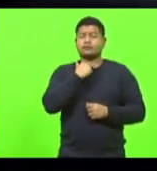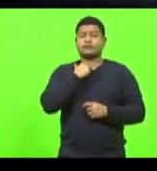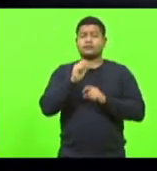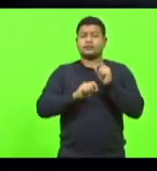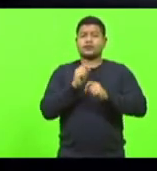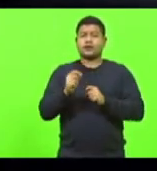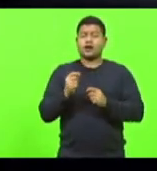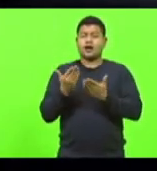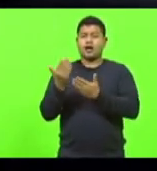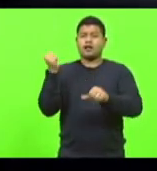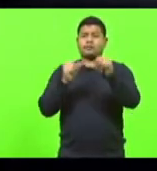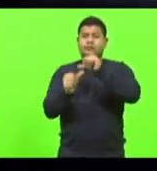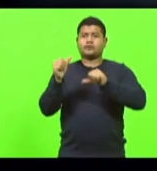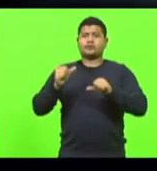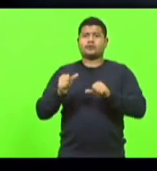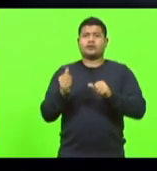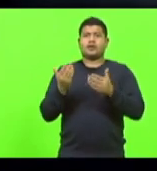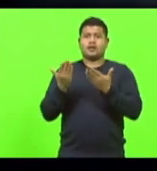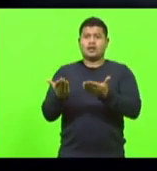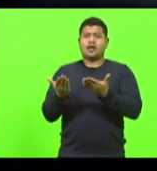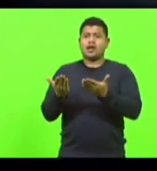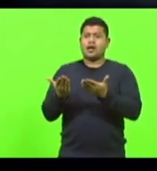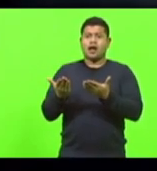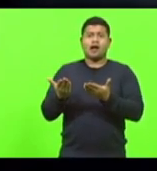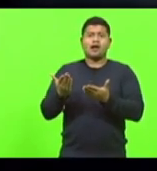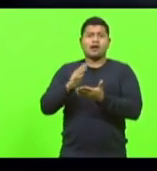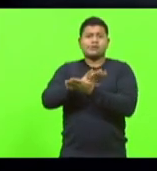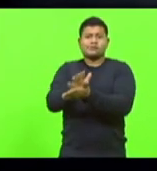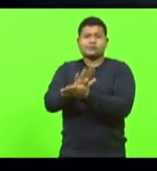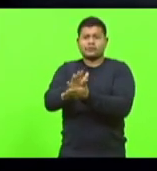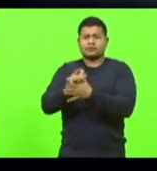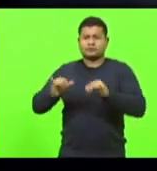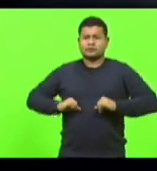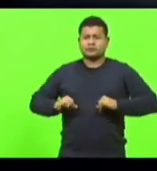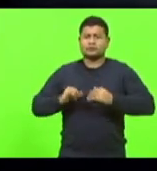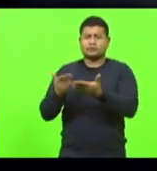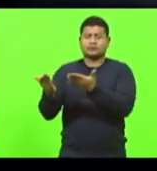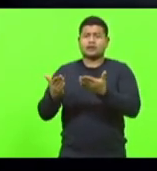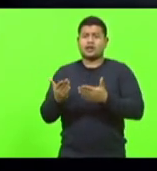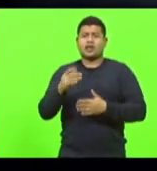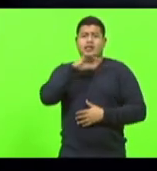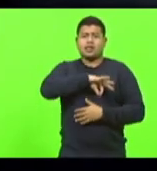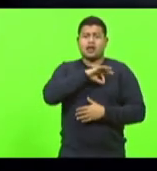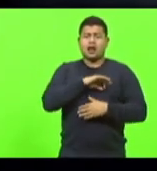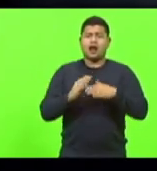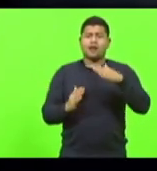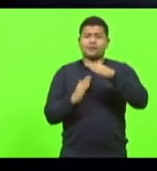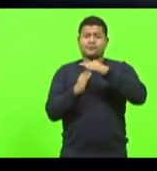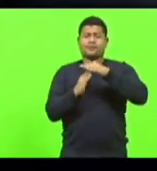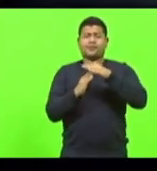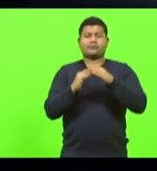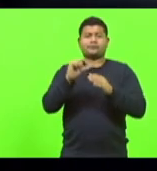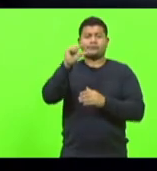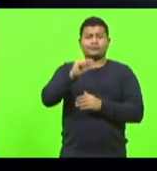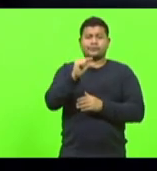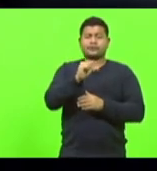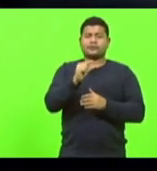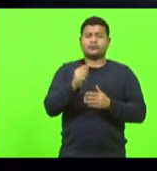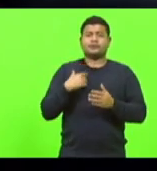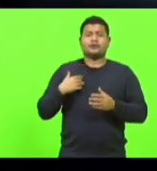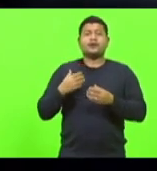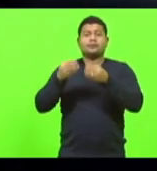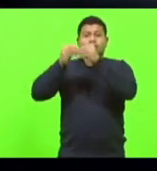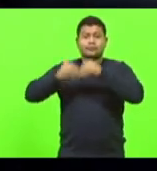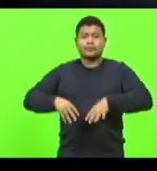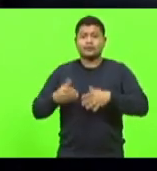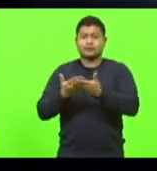essa mudanças em cima do longo daquele que ganha um valor abaixo do teto de previdência e que vai prejudicar